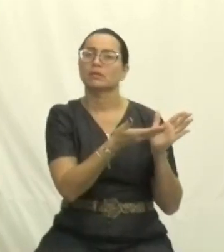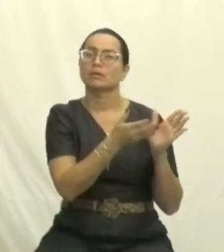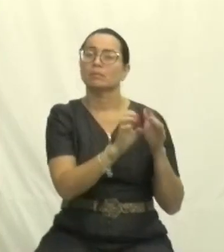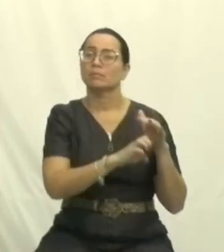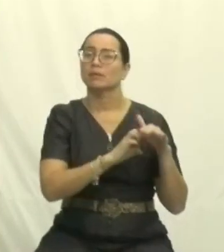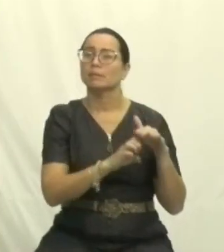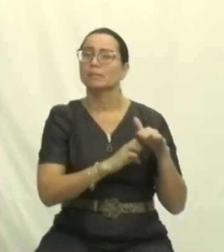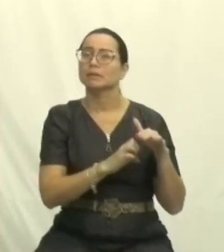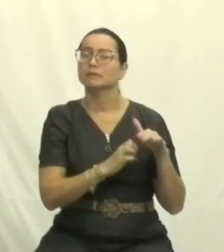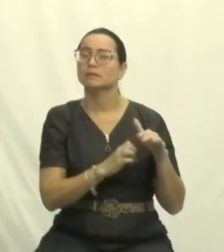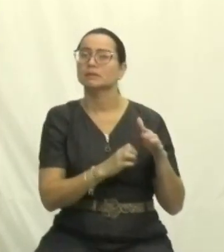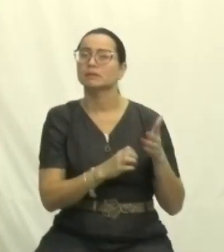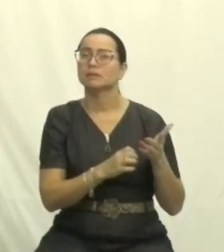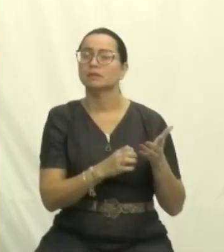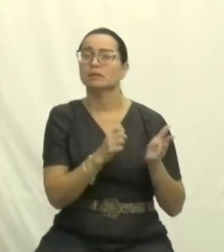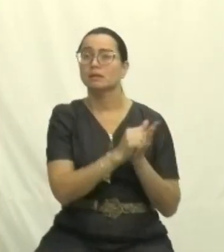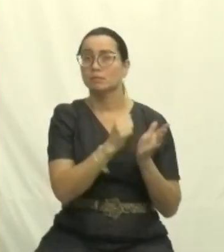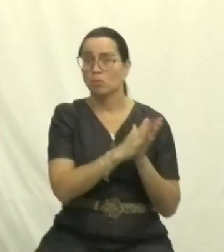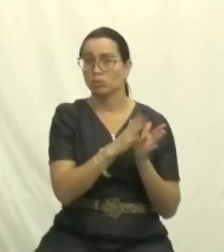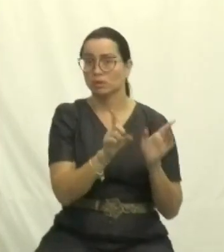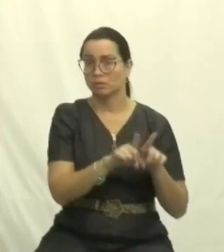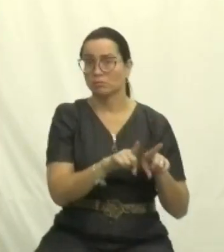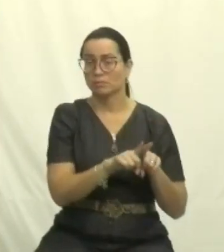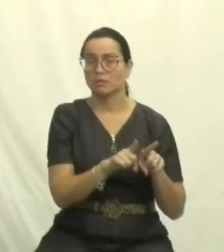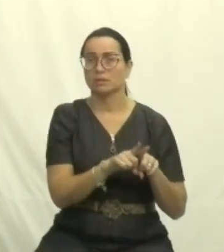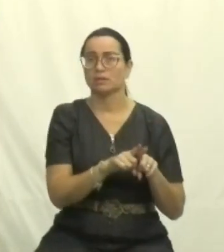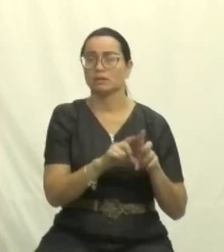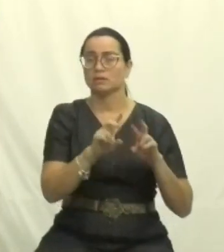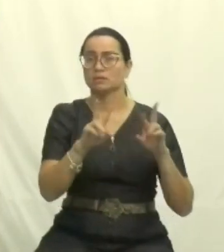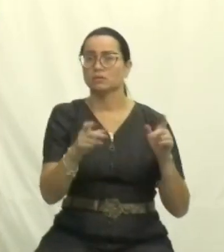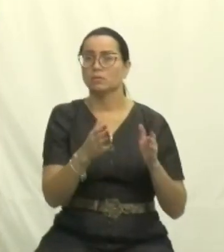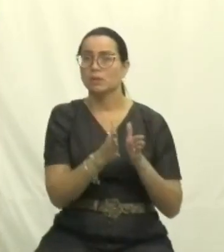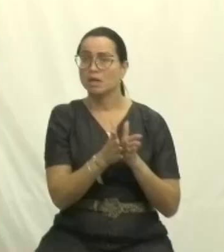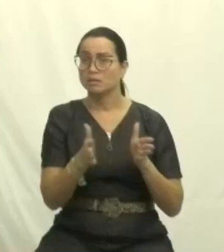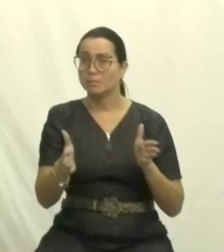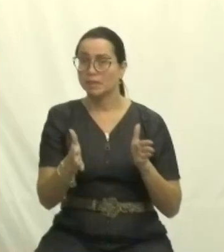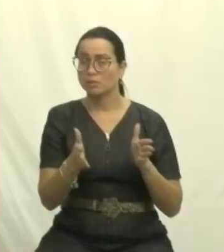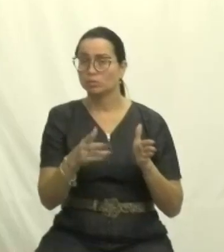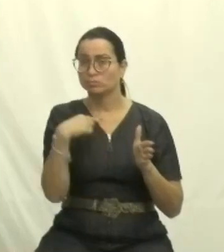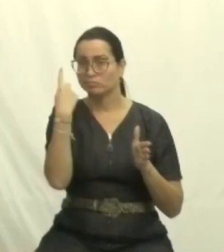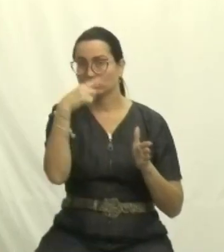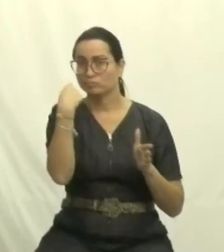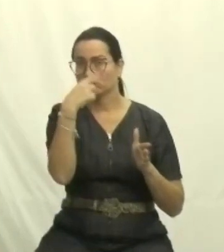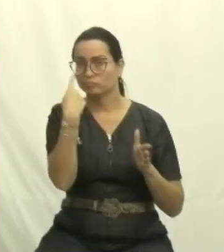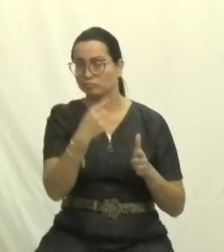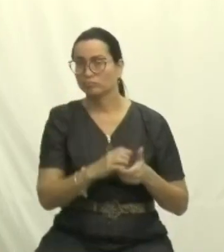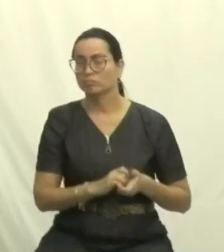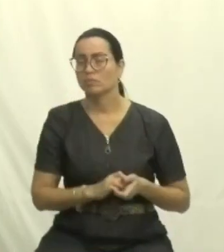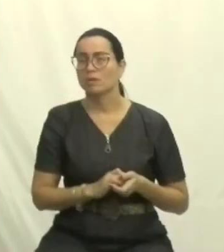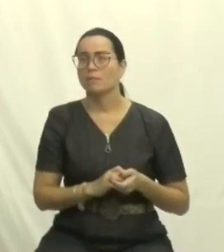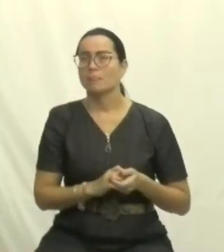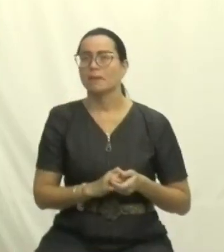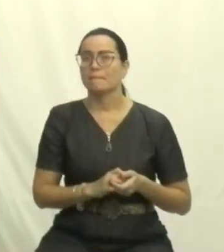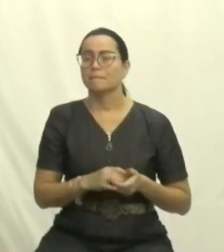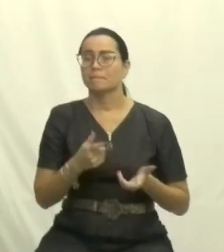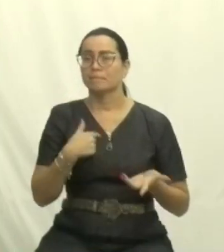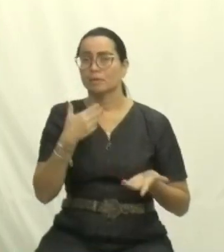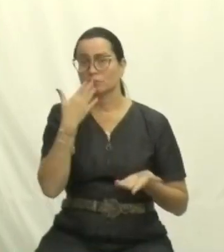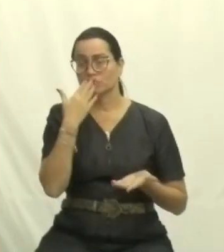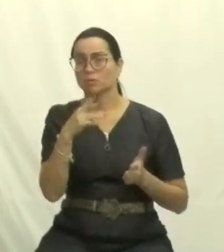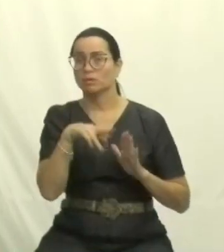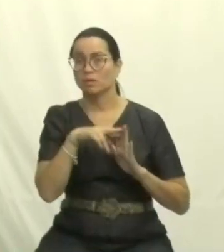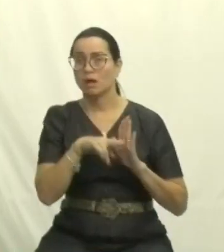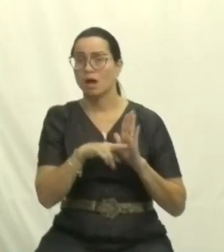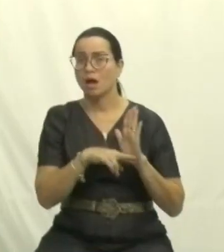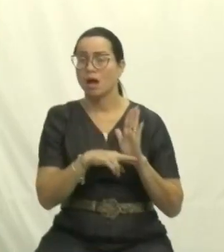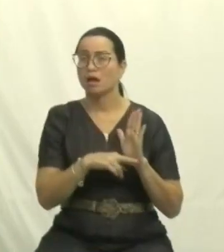São notificados e multados em relação a esse período. Então, eu estou solicitando aqui que esse regramento ele